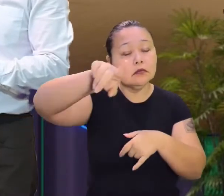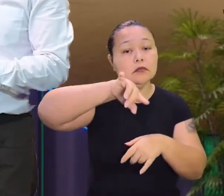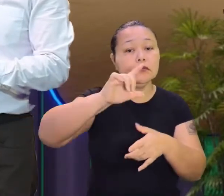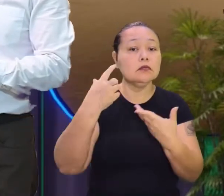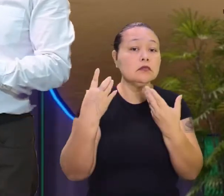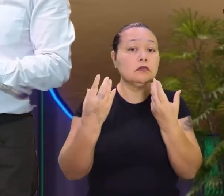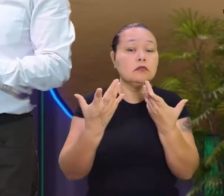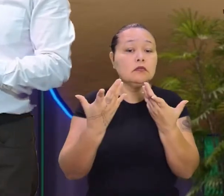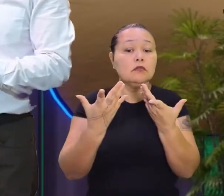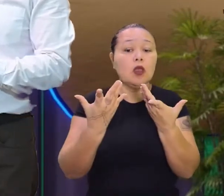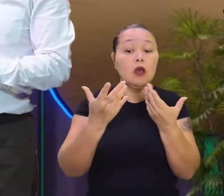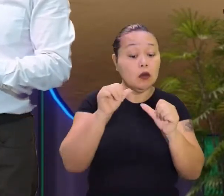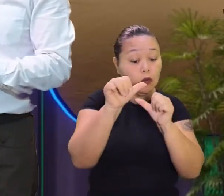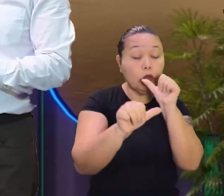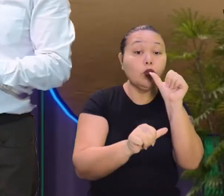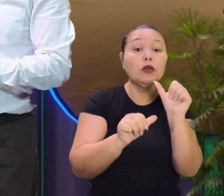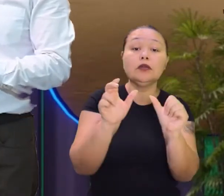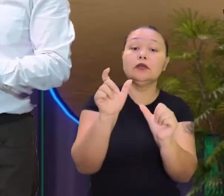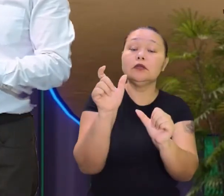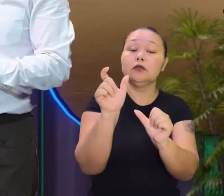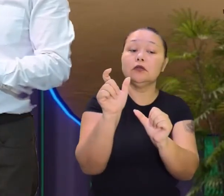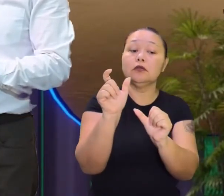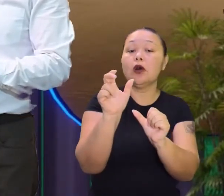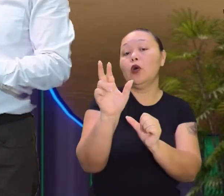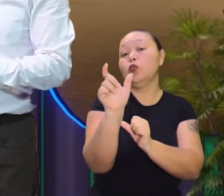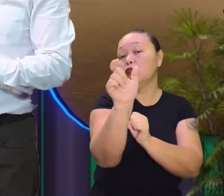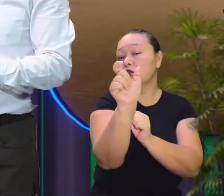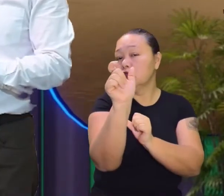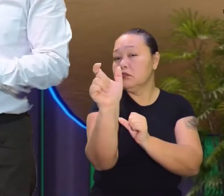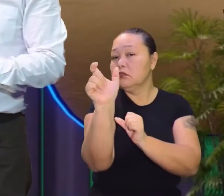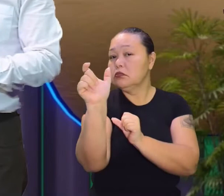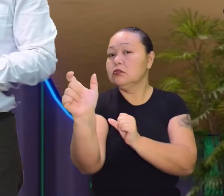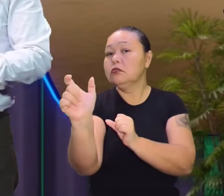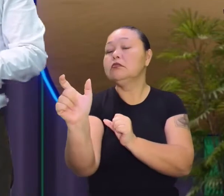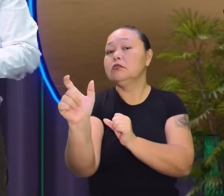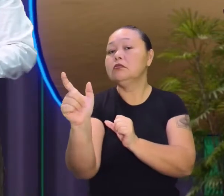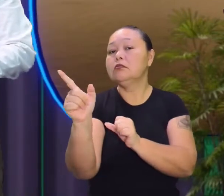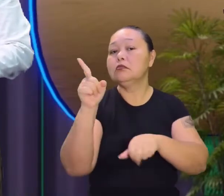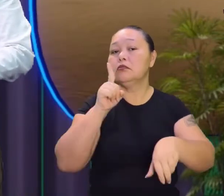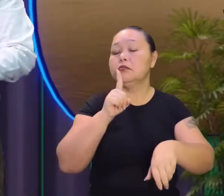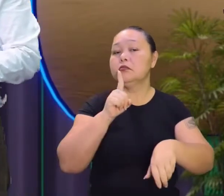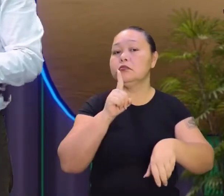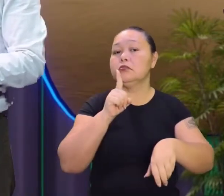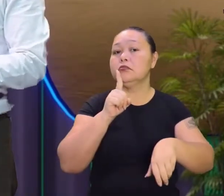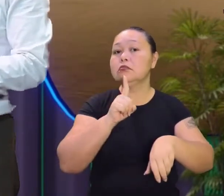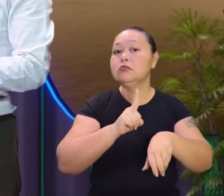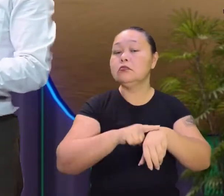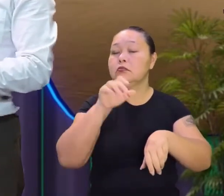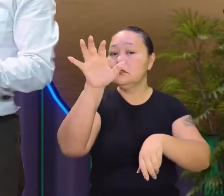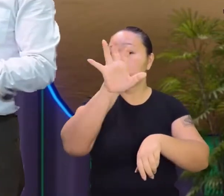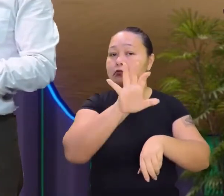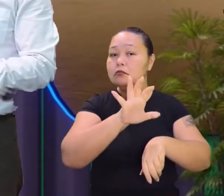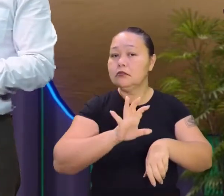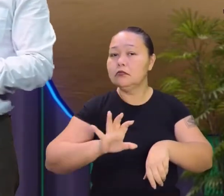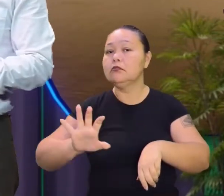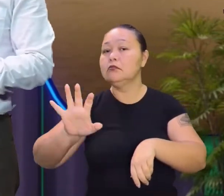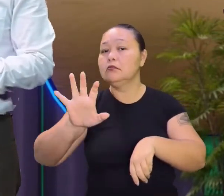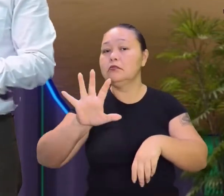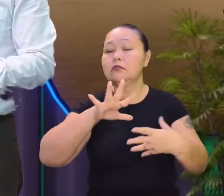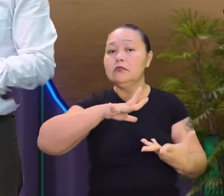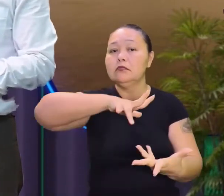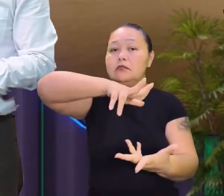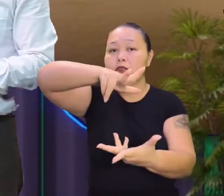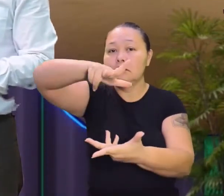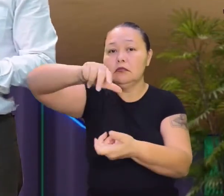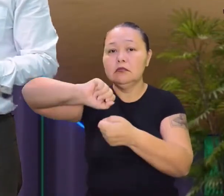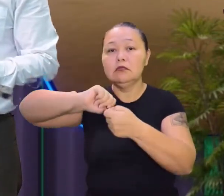questão das mudanças aí, das nomenclaturas na hora de regionalizar o espaço